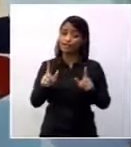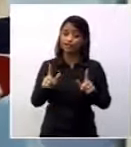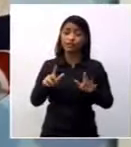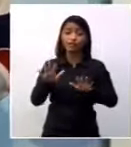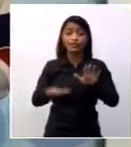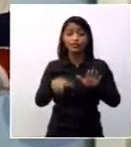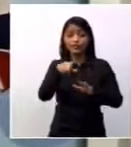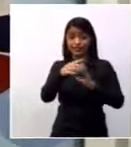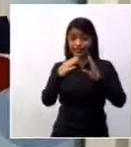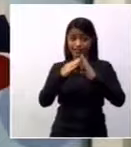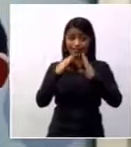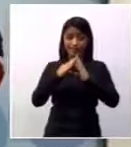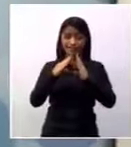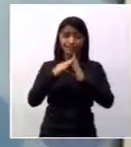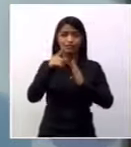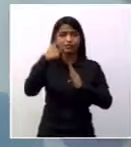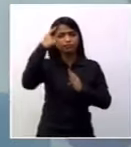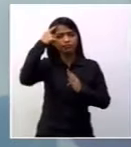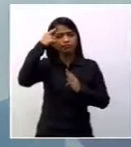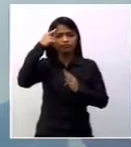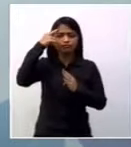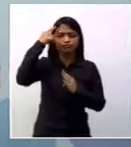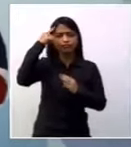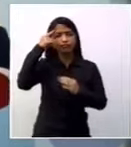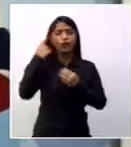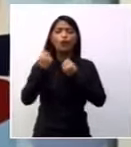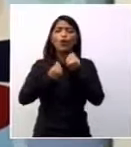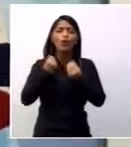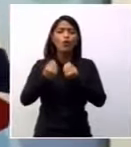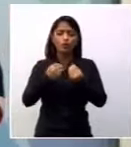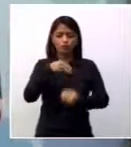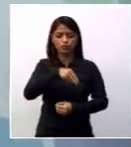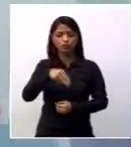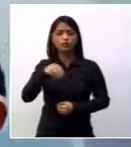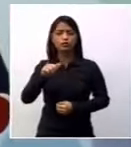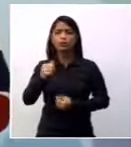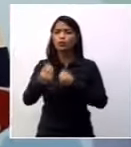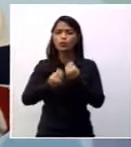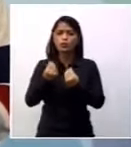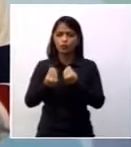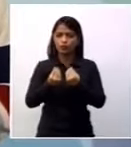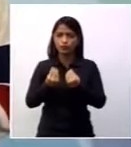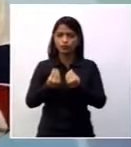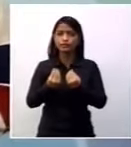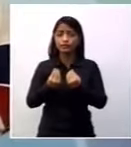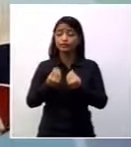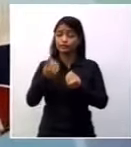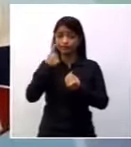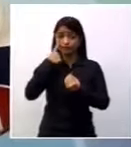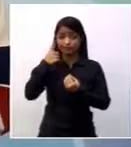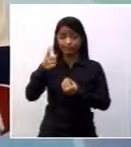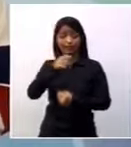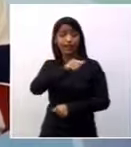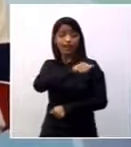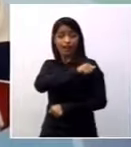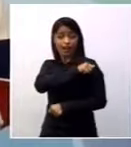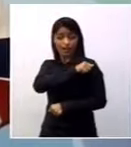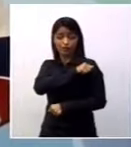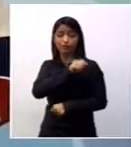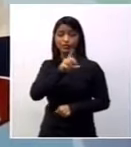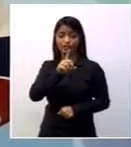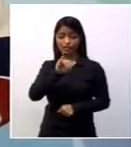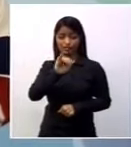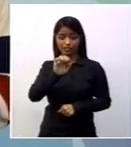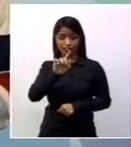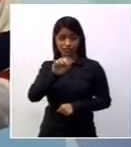como é que eu vou executar esse MMA? Nós temos aí o caso, né, do nosso aluno Diego, que fez uma gravação na